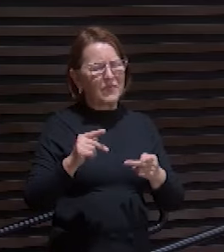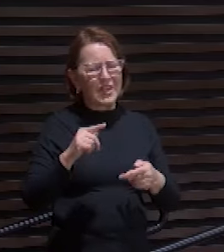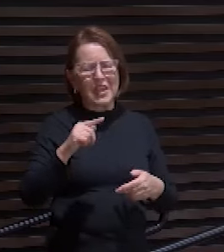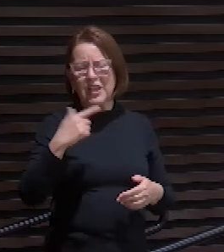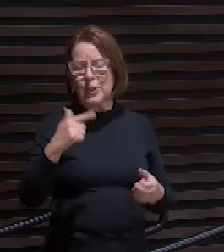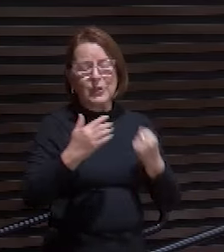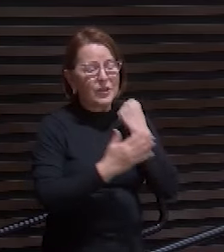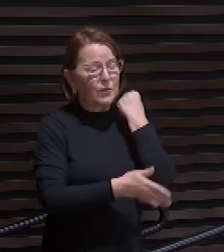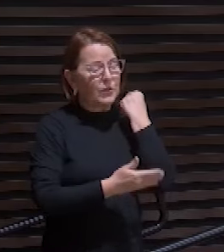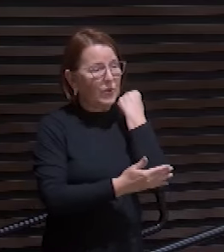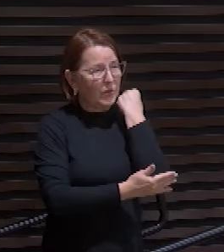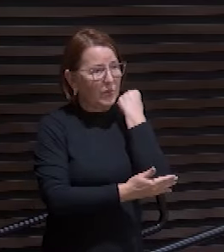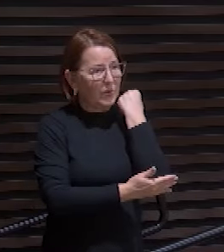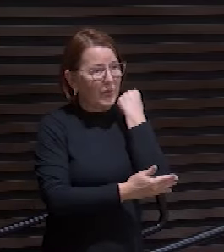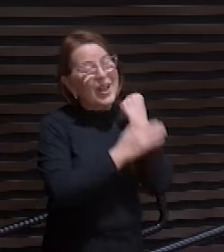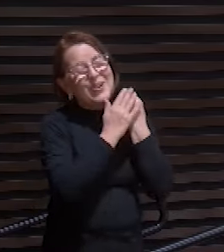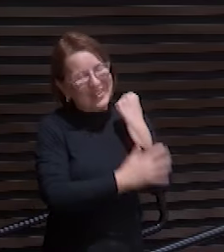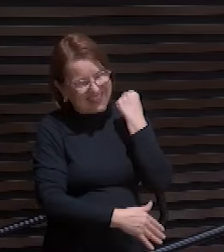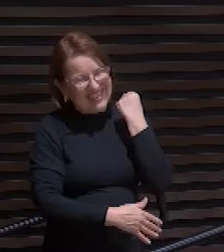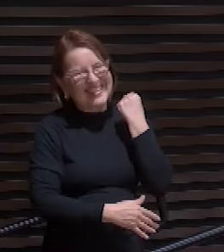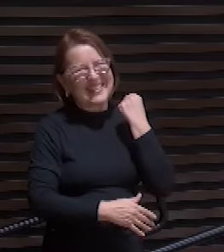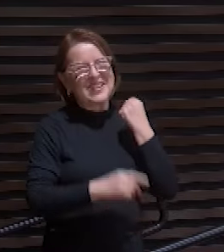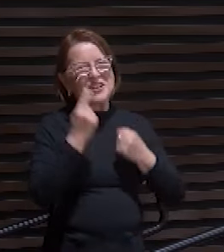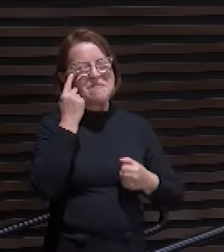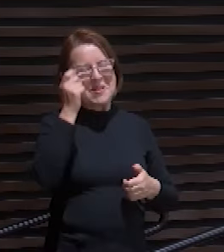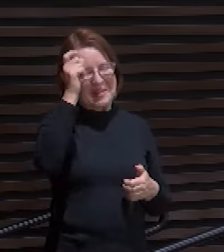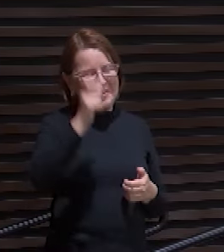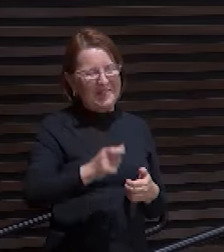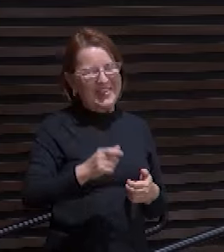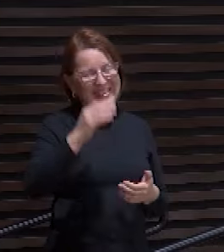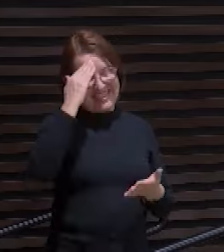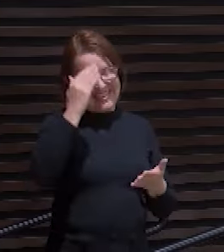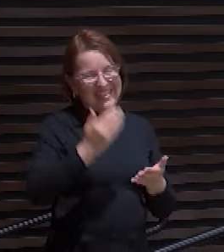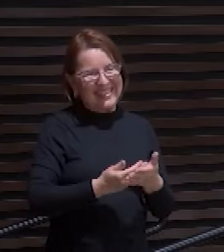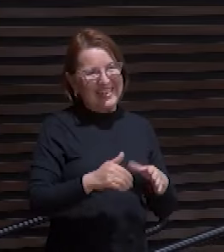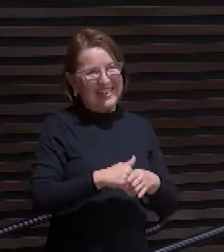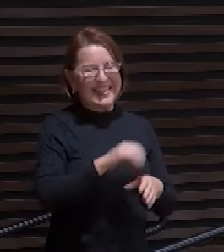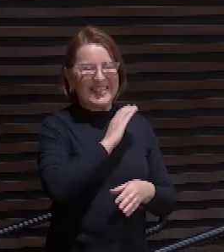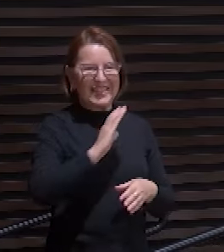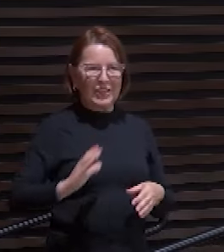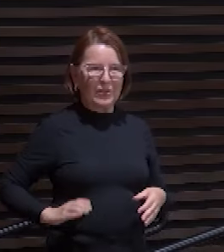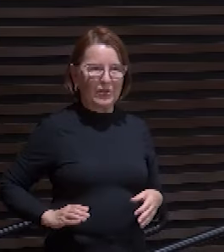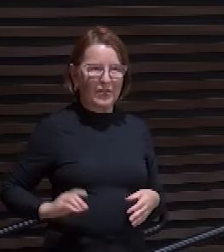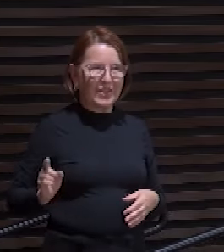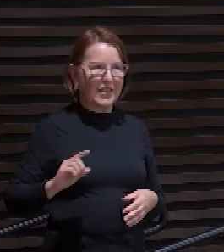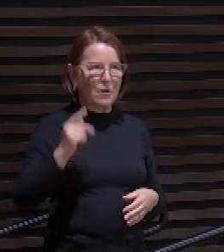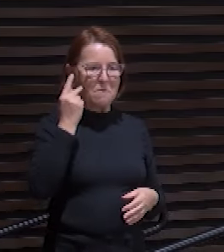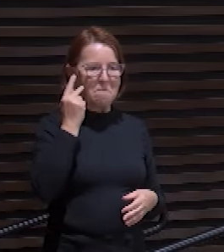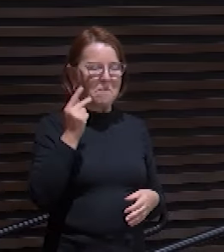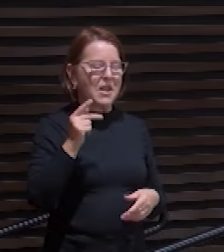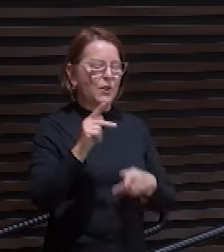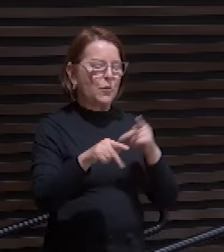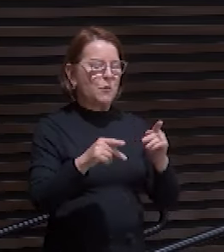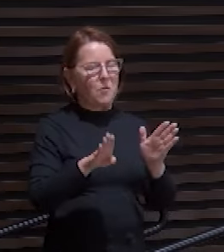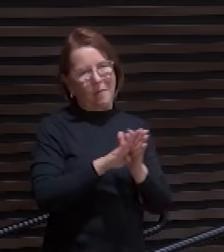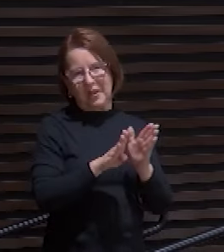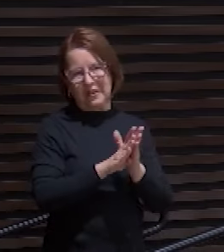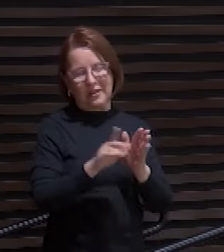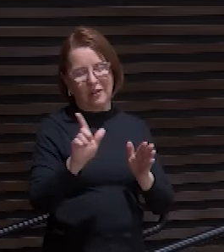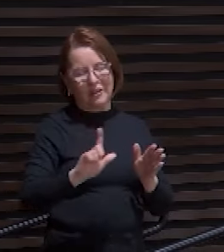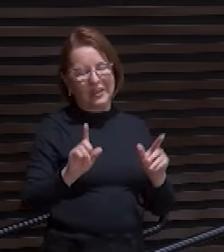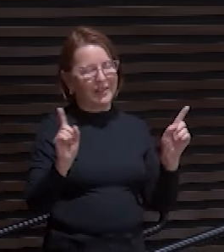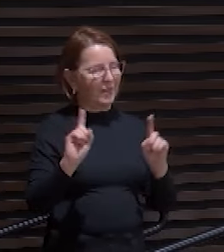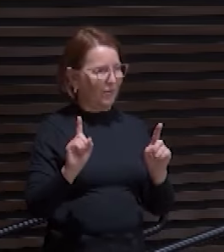em Cristo, não é para os que estão da primeira igreja batista de Londrina, não. É para os que estão em Cristo. E se você não estiver